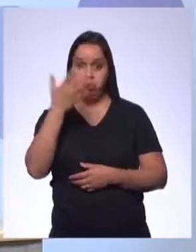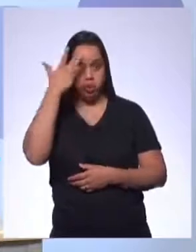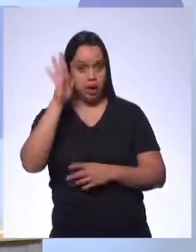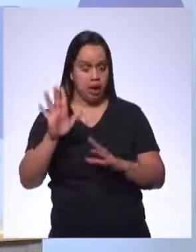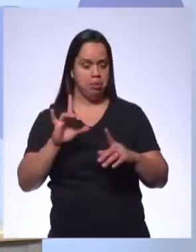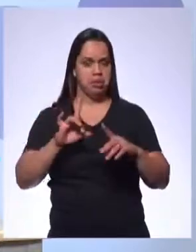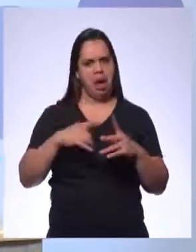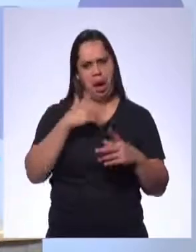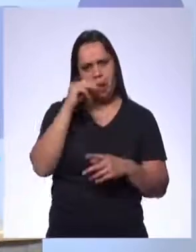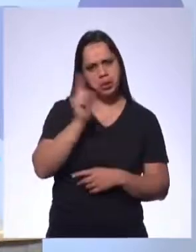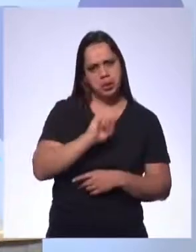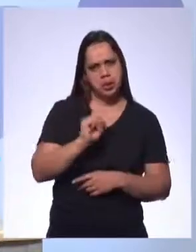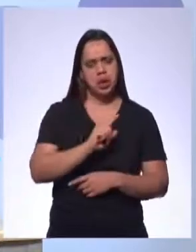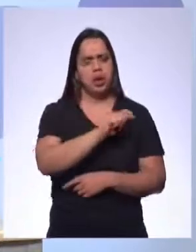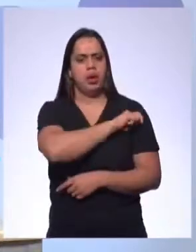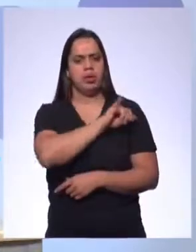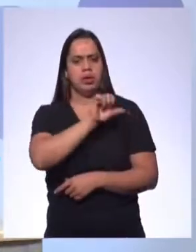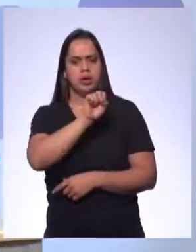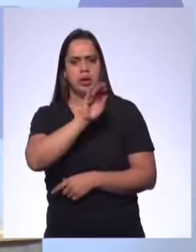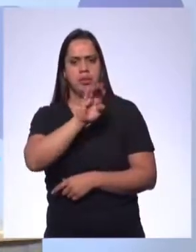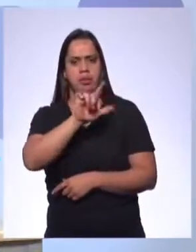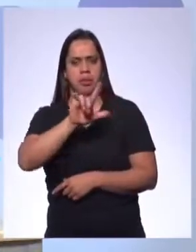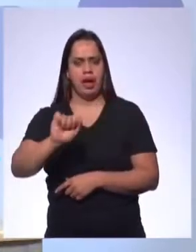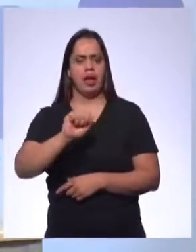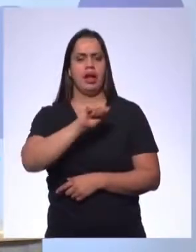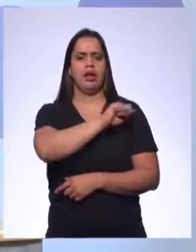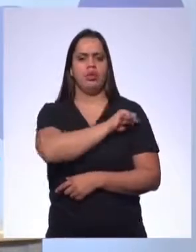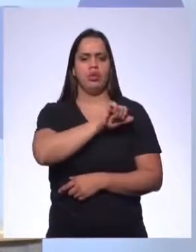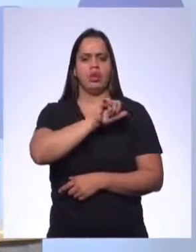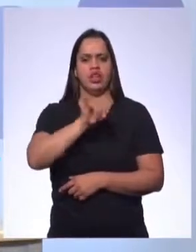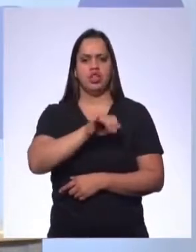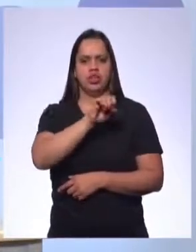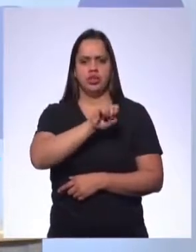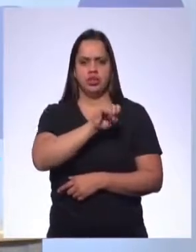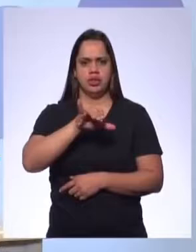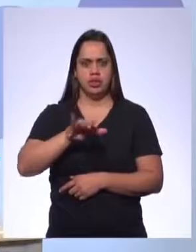não. Isabela, tem a Jéssica também.